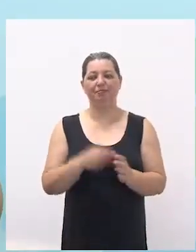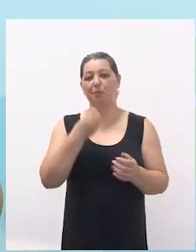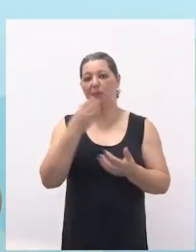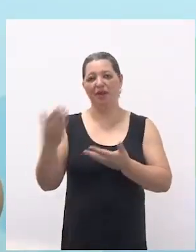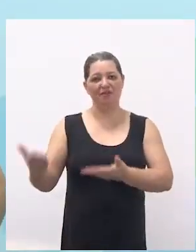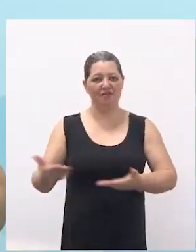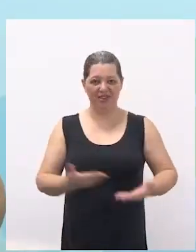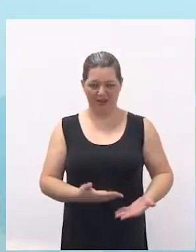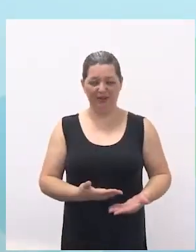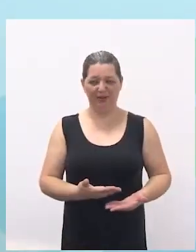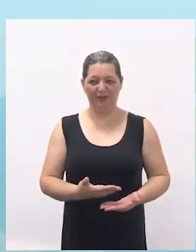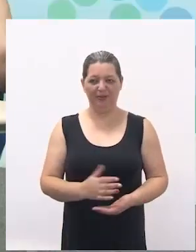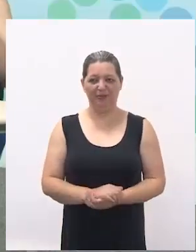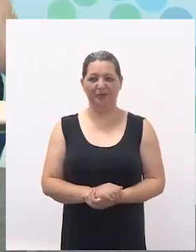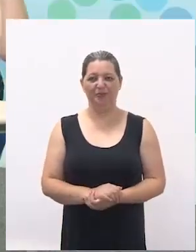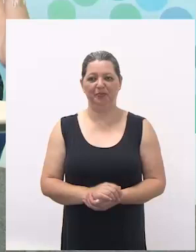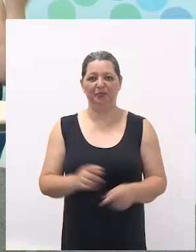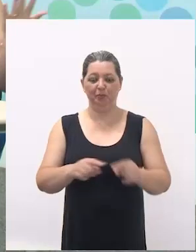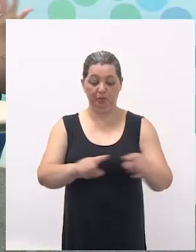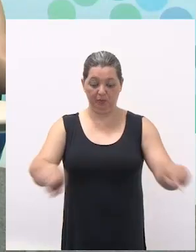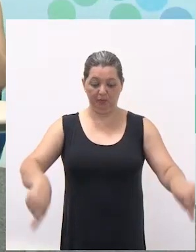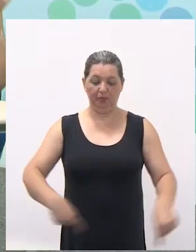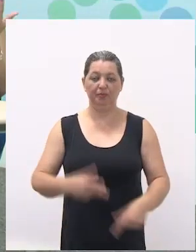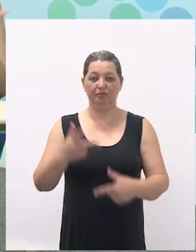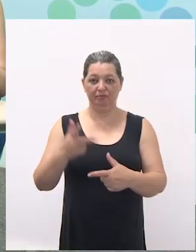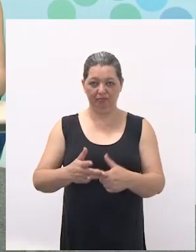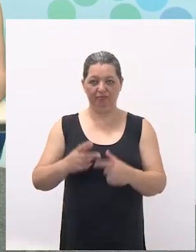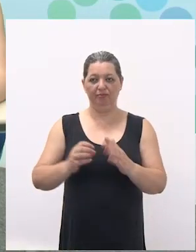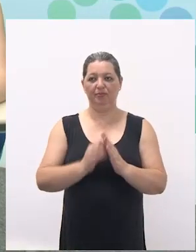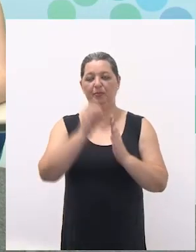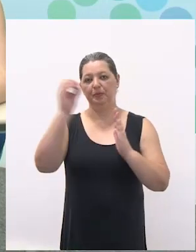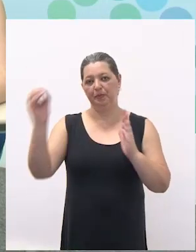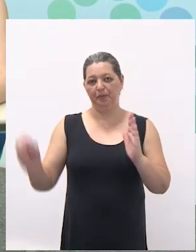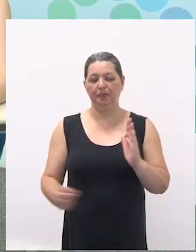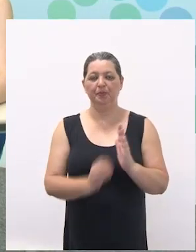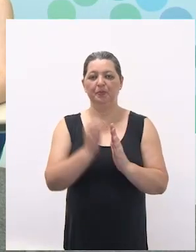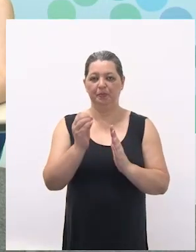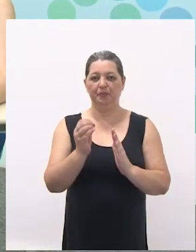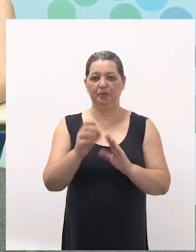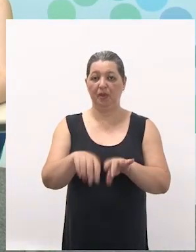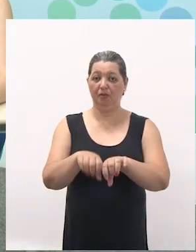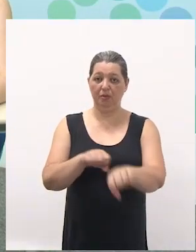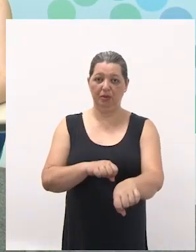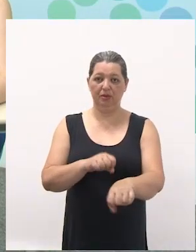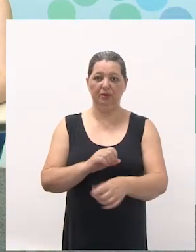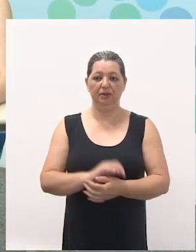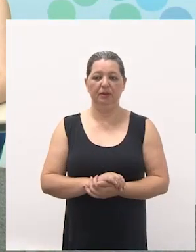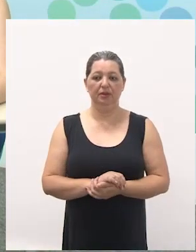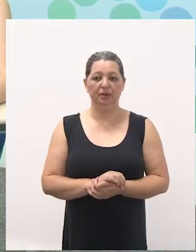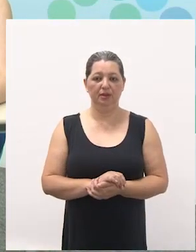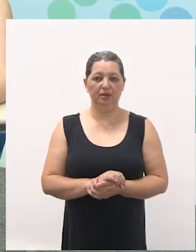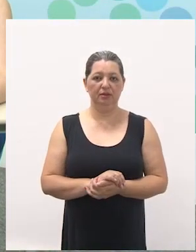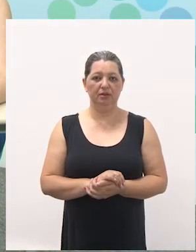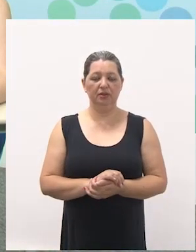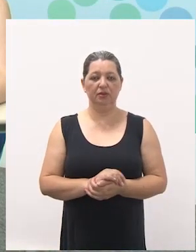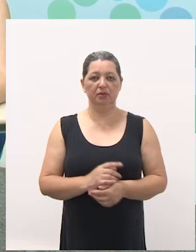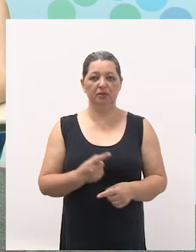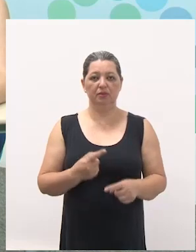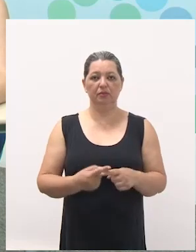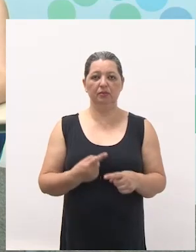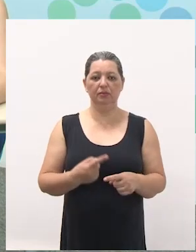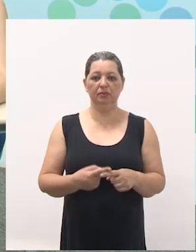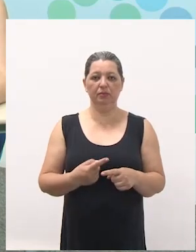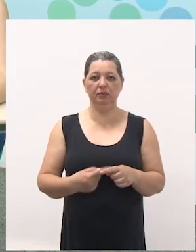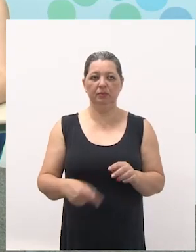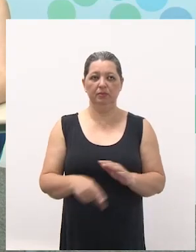bem-vindo, Giovanni, aqui nos nossos estúdios, aqui na IFAP, aqui na nossa formação. Prazer em ter você aqui hoje para a gente falar um pouquinho